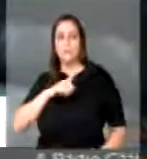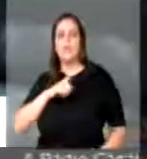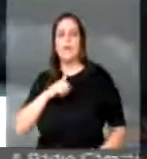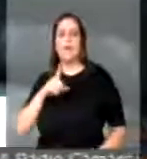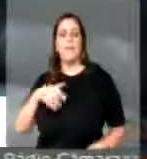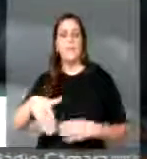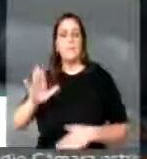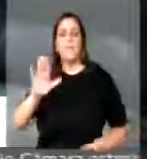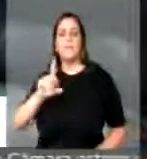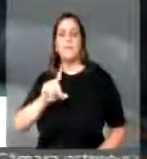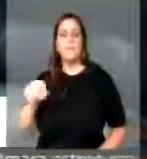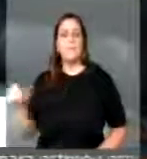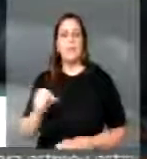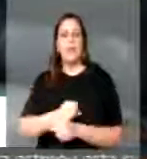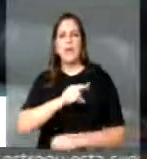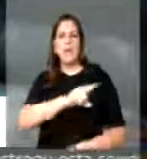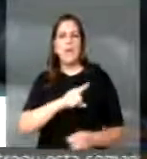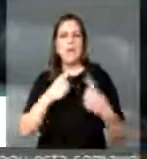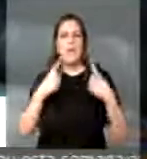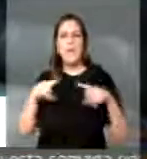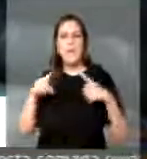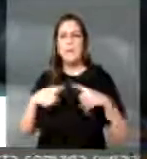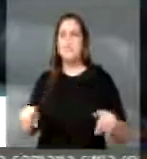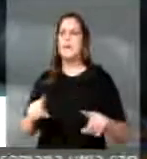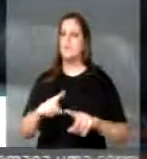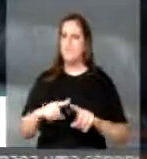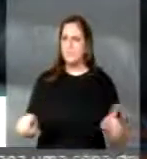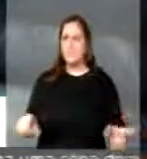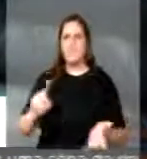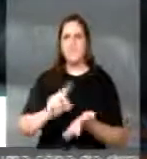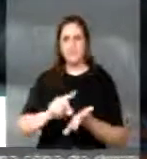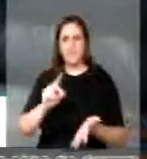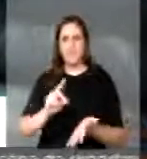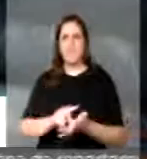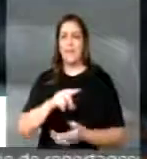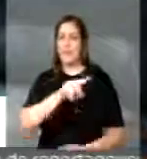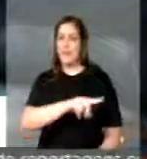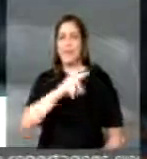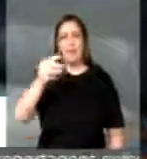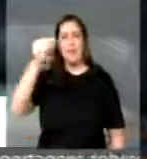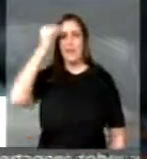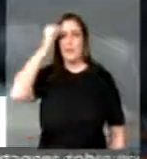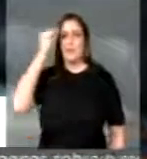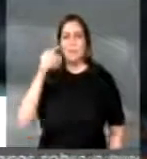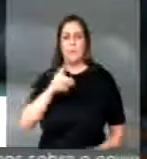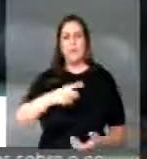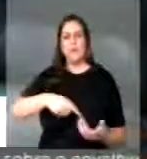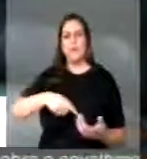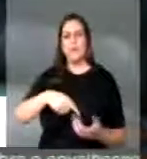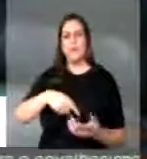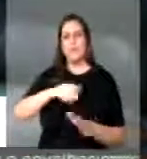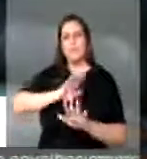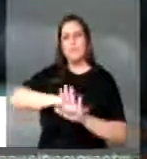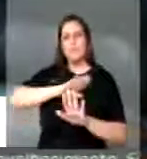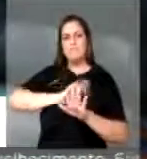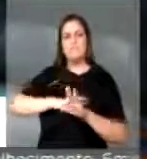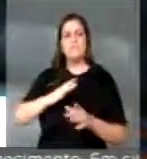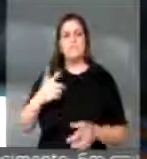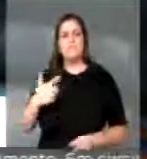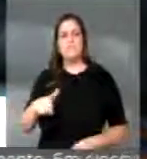fazer maracutaia quem está fazendo maracutaia é o senhor rodrigo rollemberg é um governador incompetente